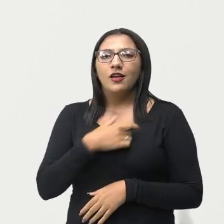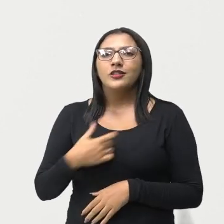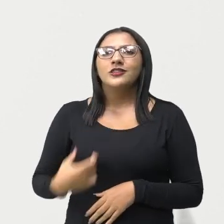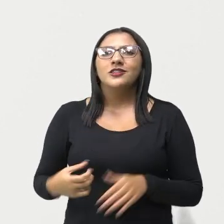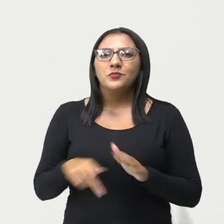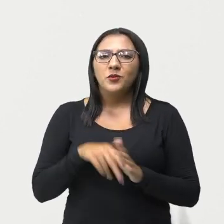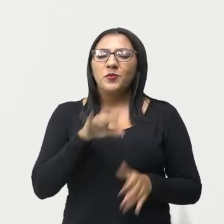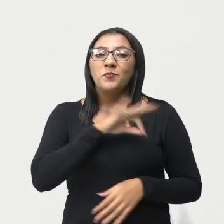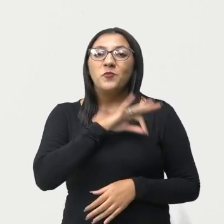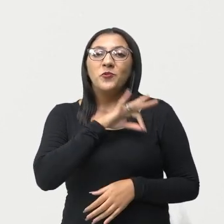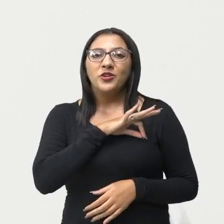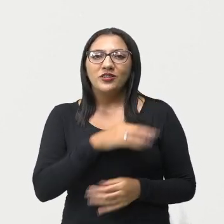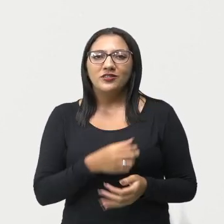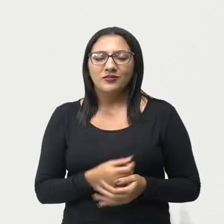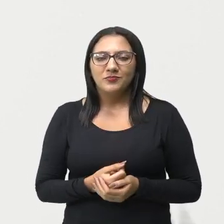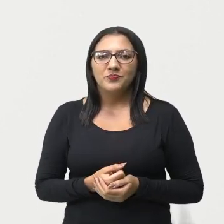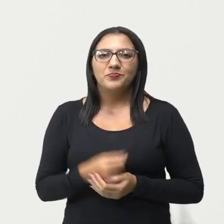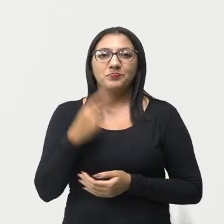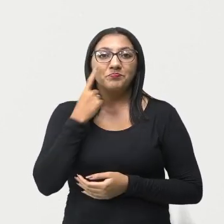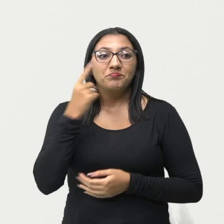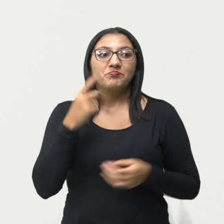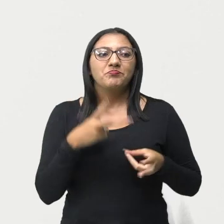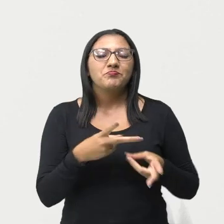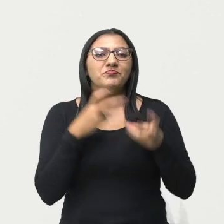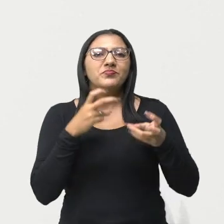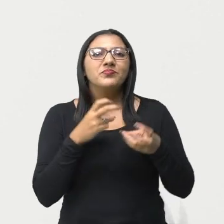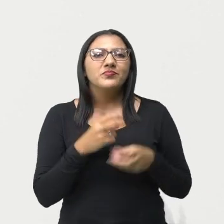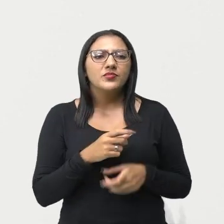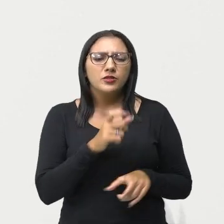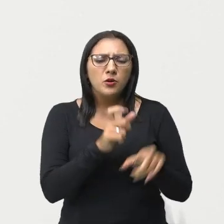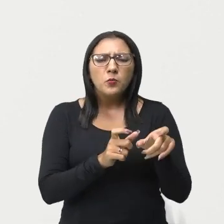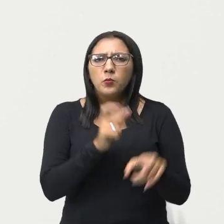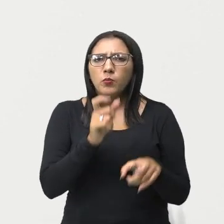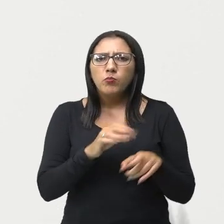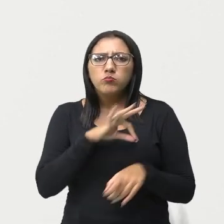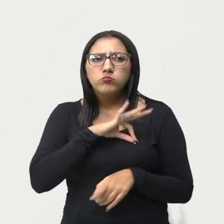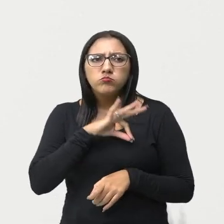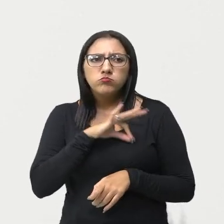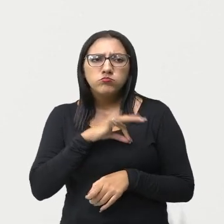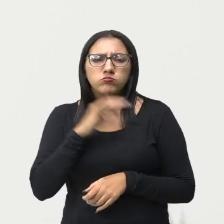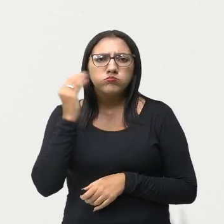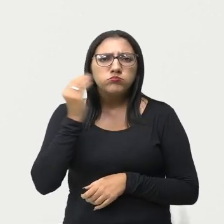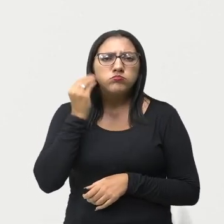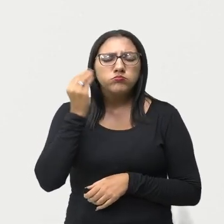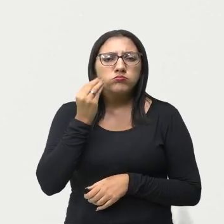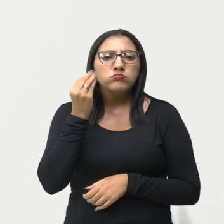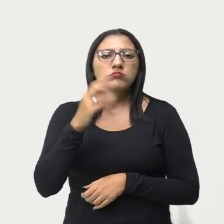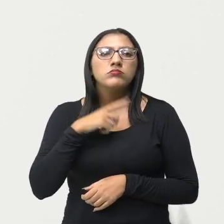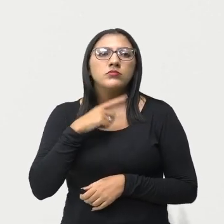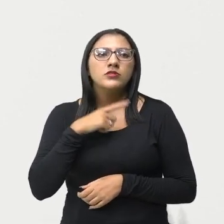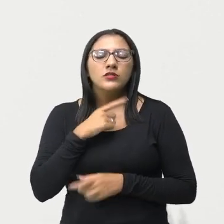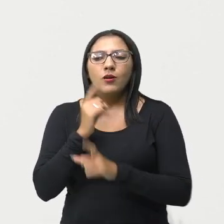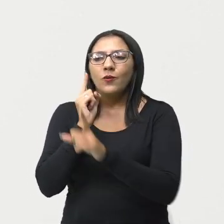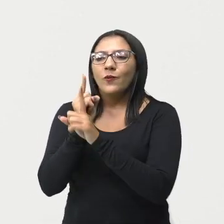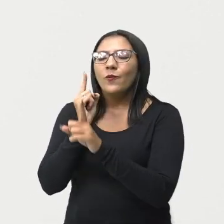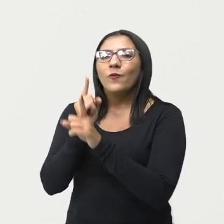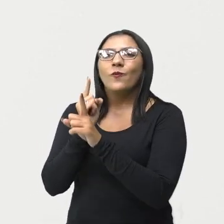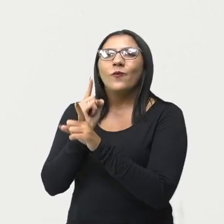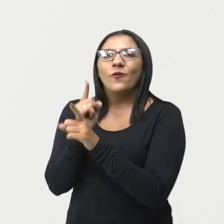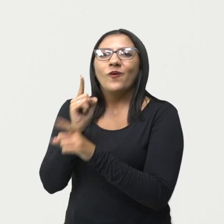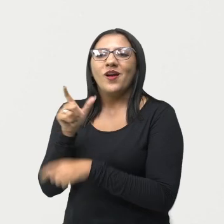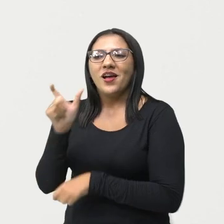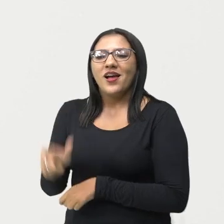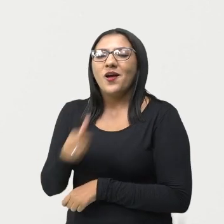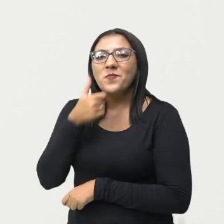E observem que isso fez com que as autoridades, olha só, outro fato, as autoridades localizaram a mãe biológica de